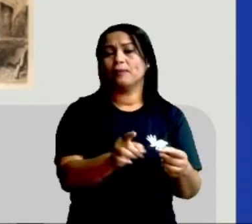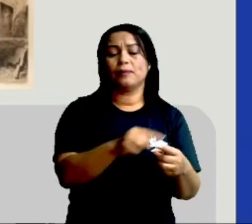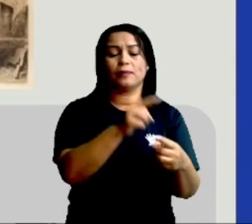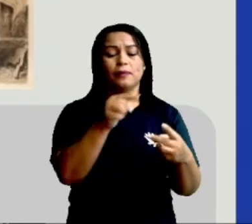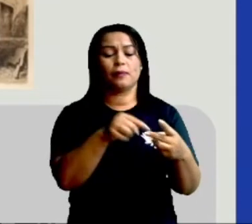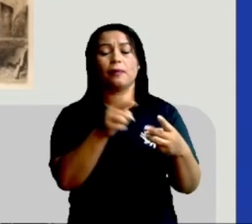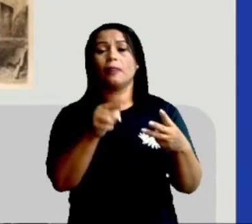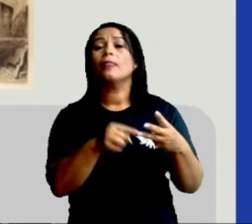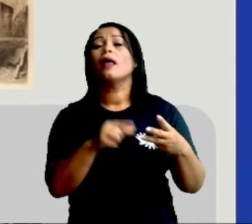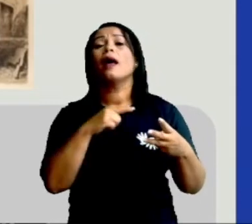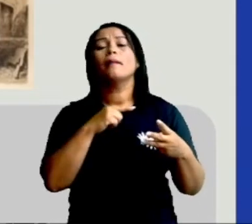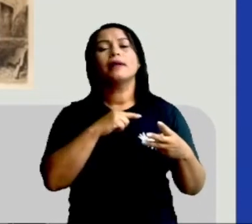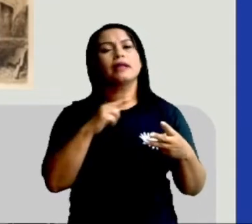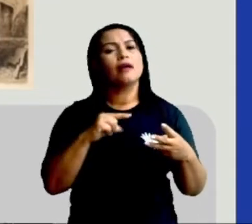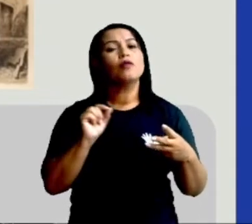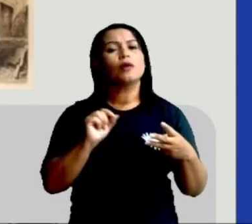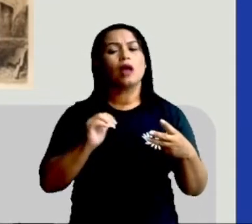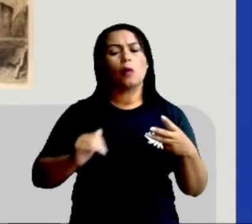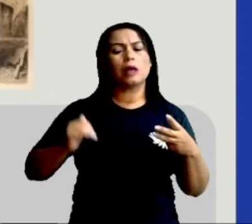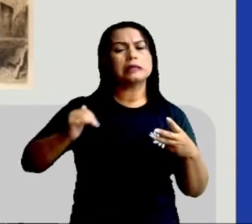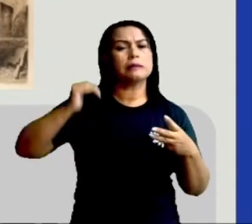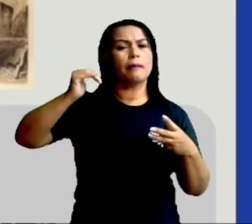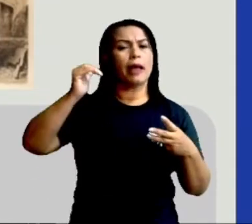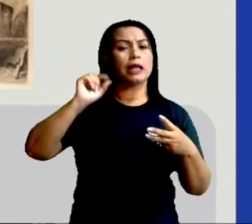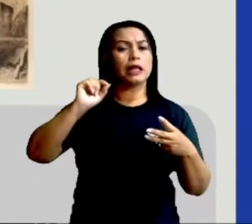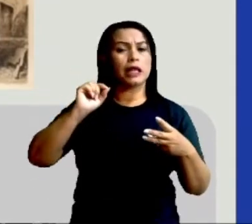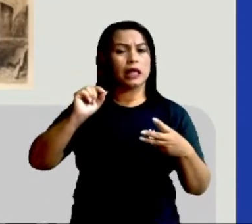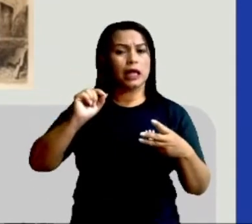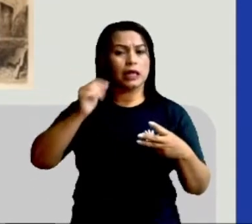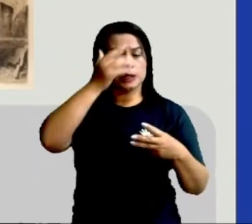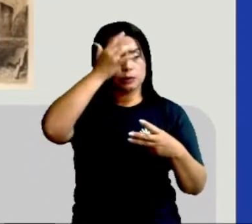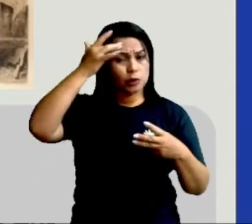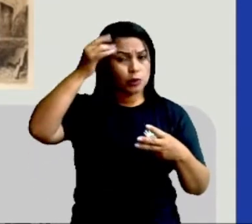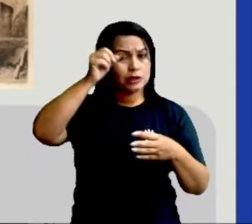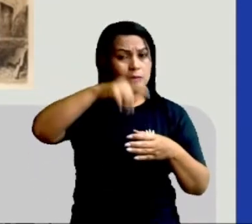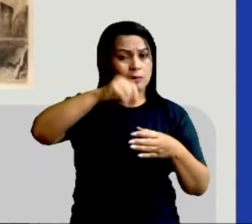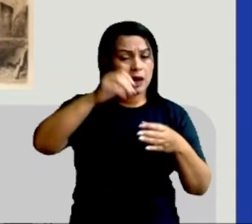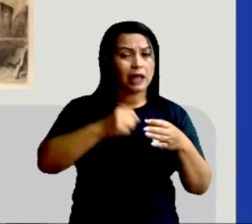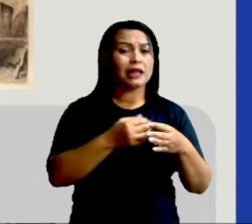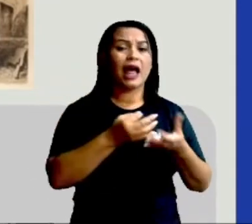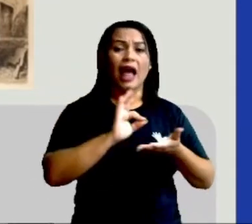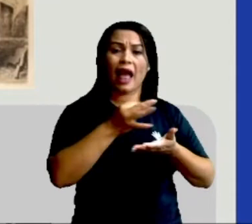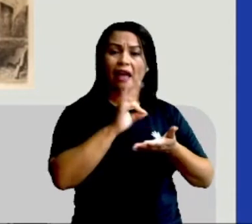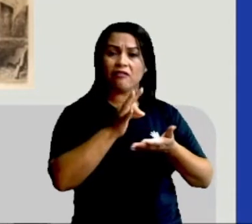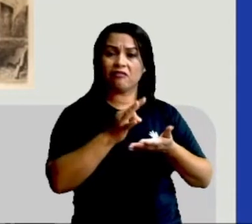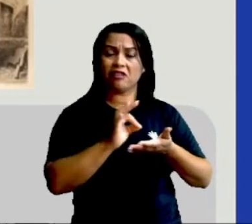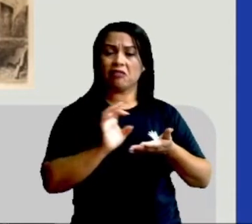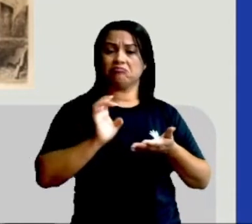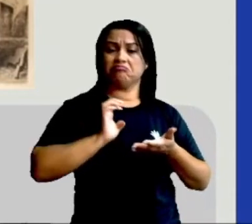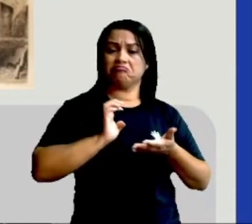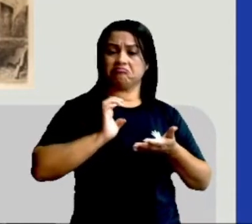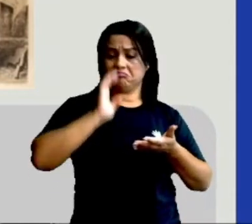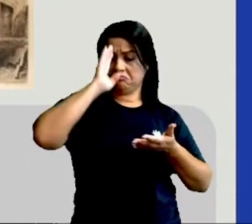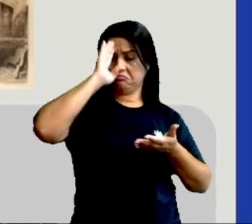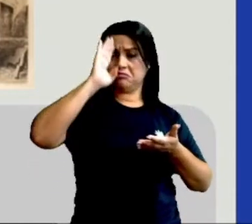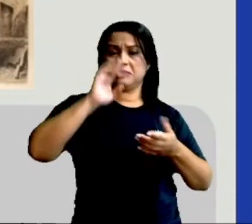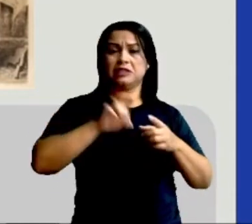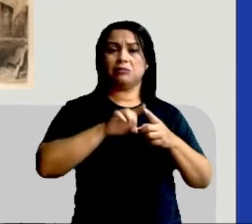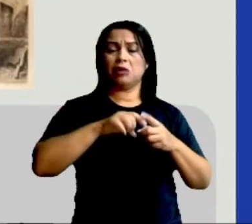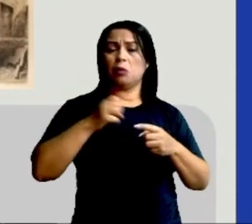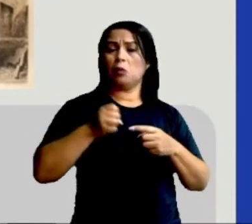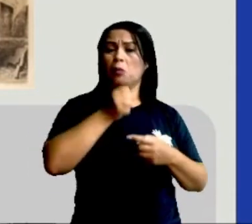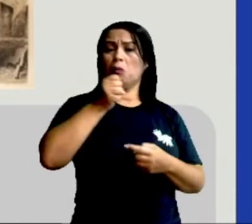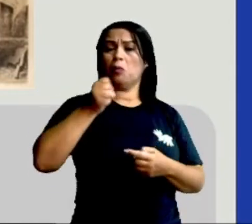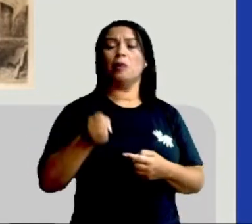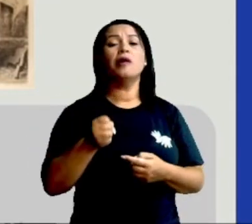Terceiro, o crescimento em poder e riqueza dos cafeicultores, que passaram a mandar no país. Eram os famosos